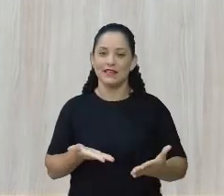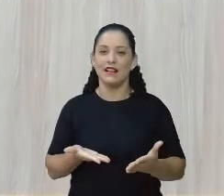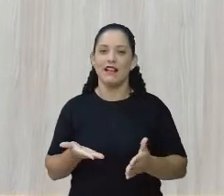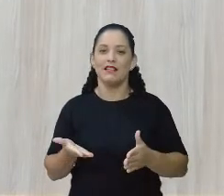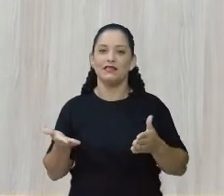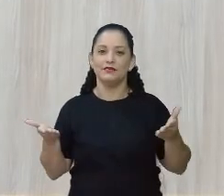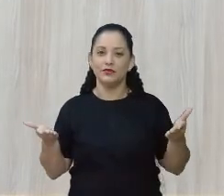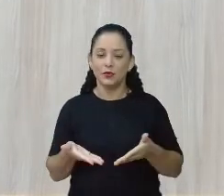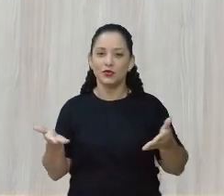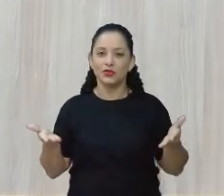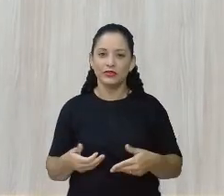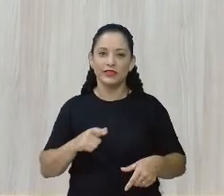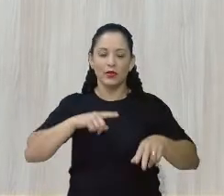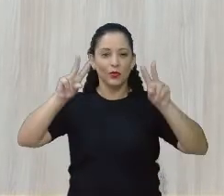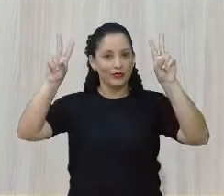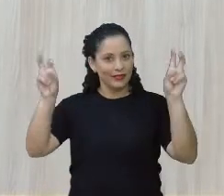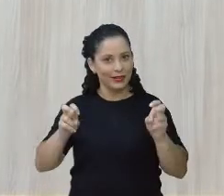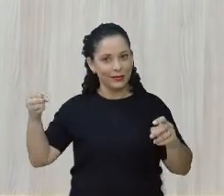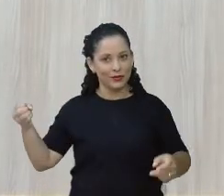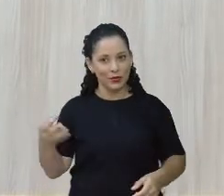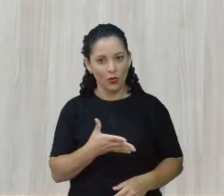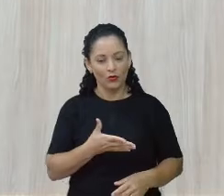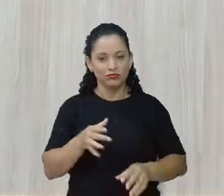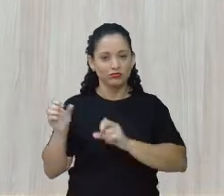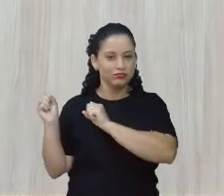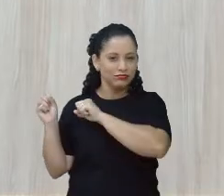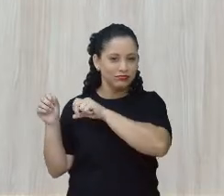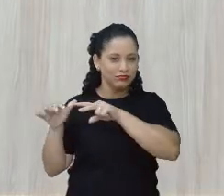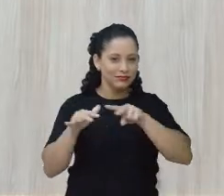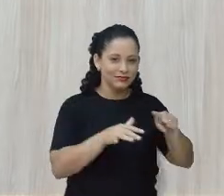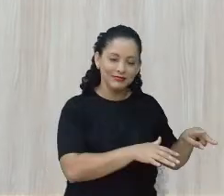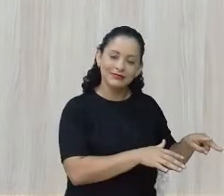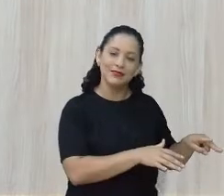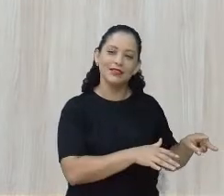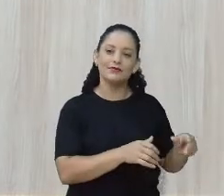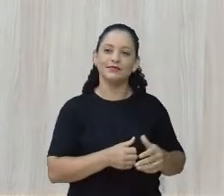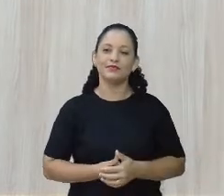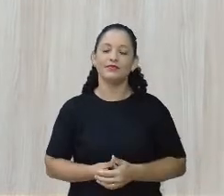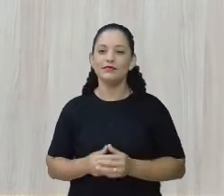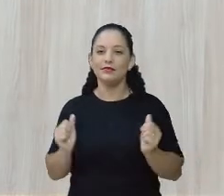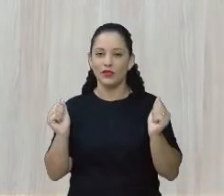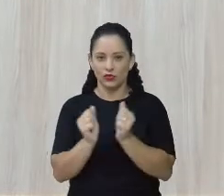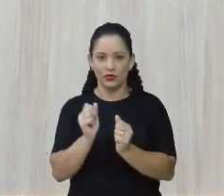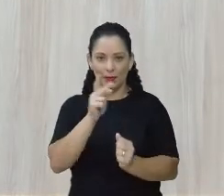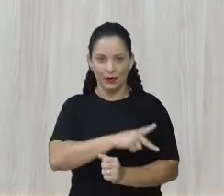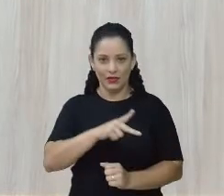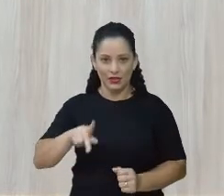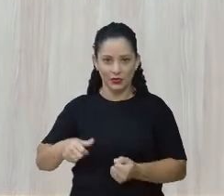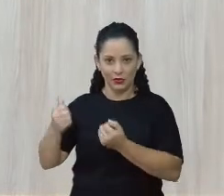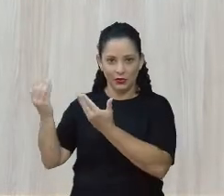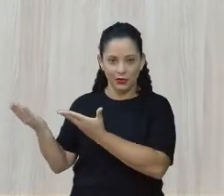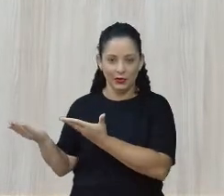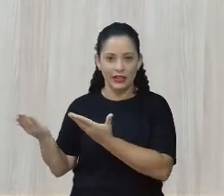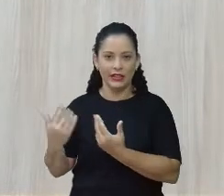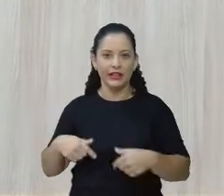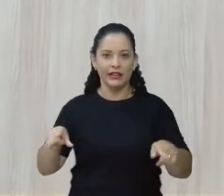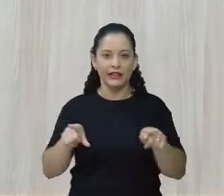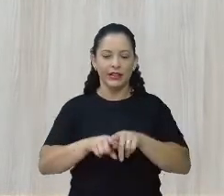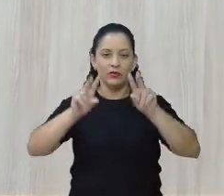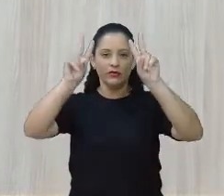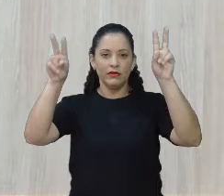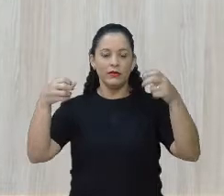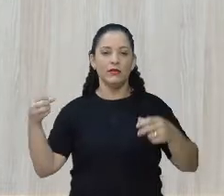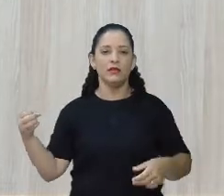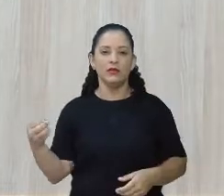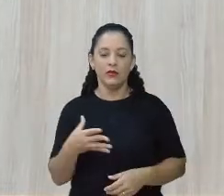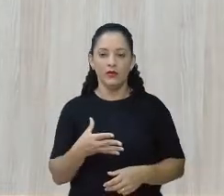gente começa um tema novo, né? Durante toda essa semana, vocês verão comigo, com a professora Camille e com a professora Adriana, um tema novo. E